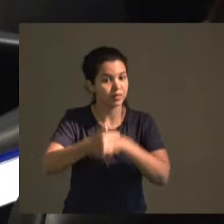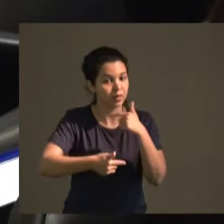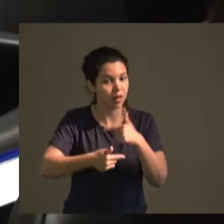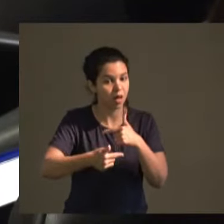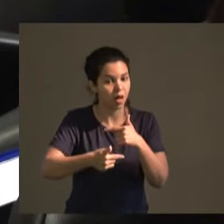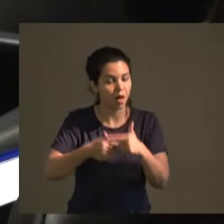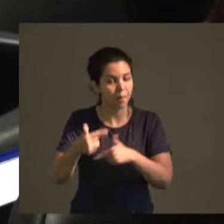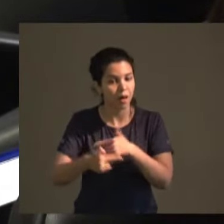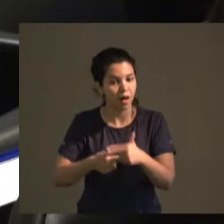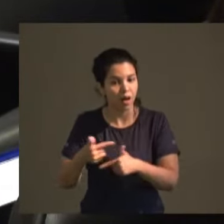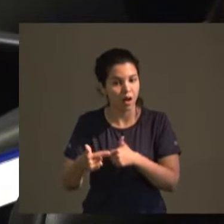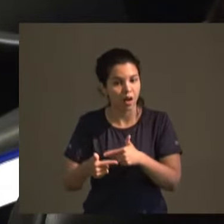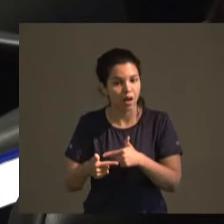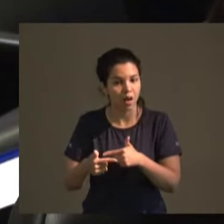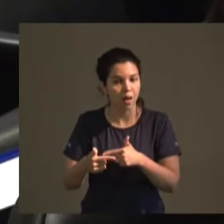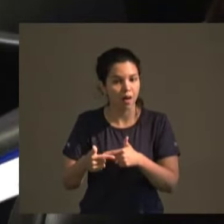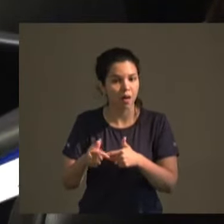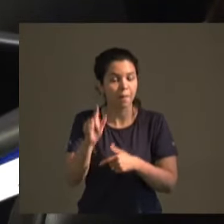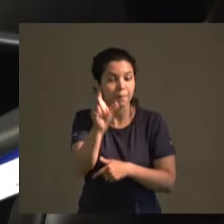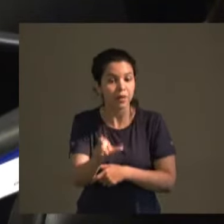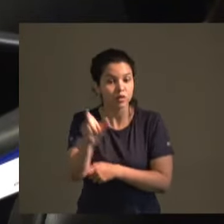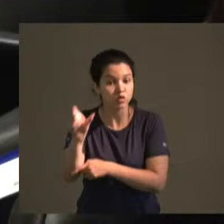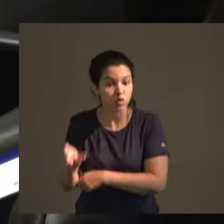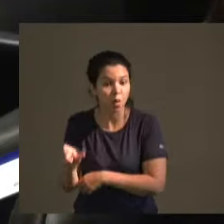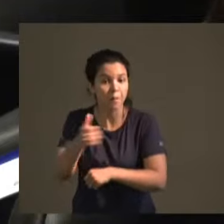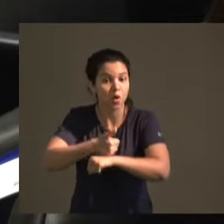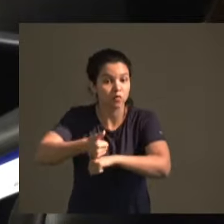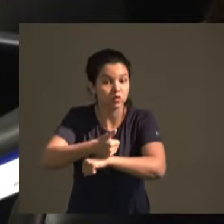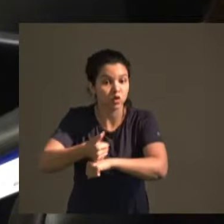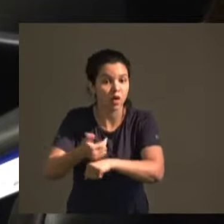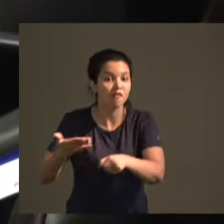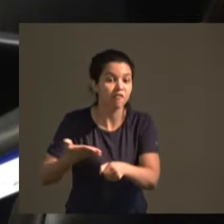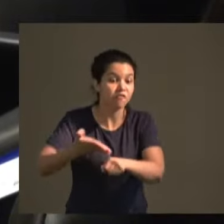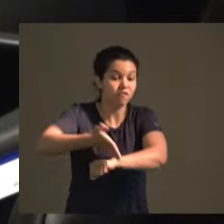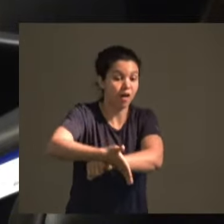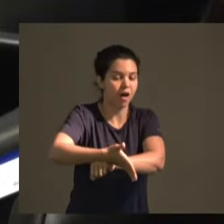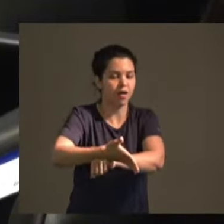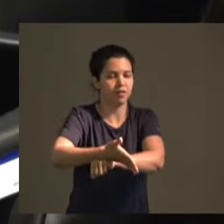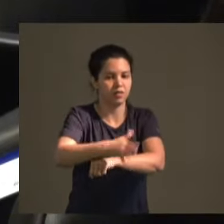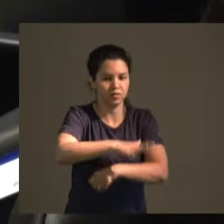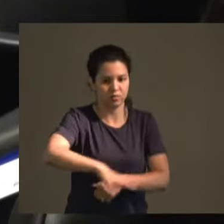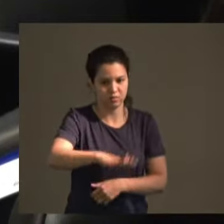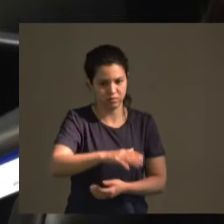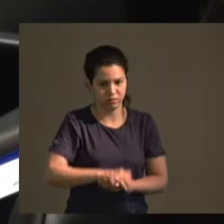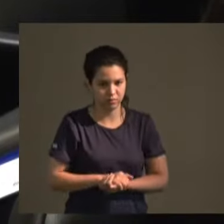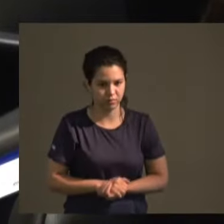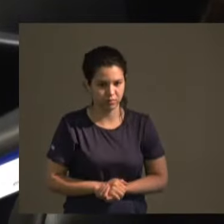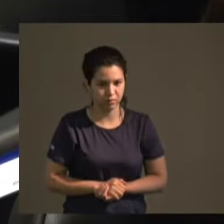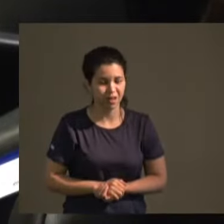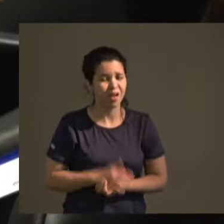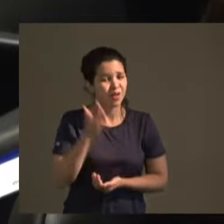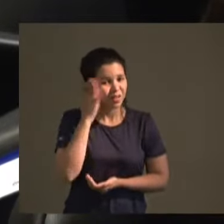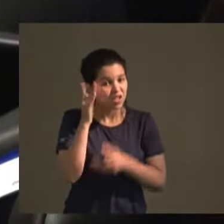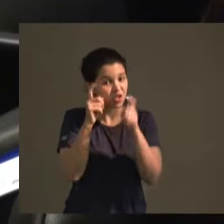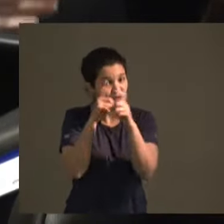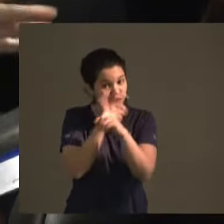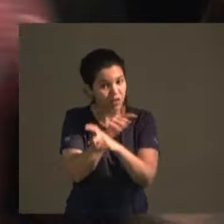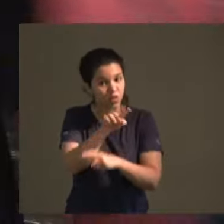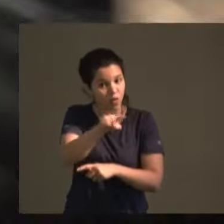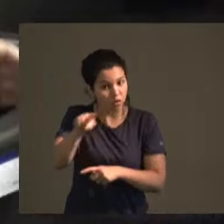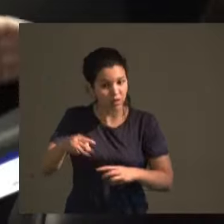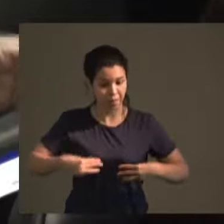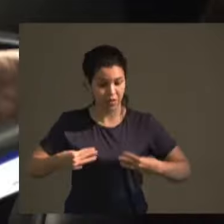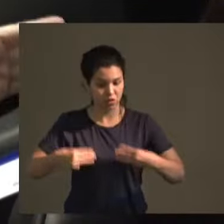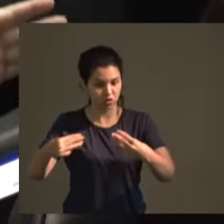toda a proposta do Viver Sem Limites. Então, eu sei que é difícil o ministério de vocês conversar com os outros ministérios da